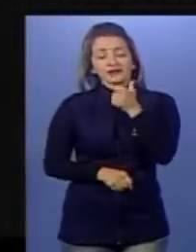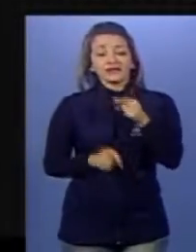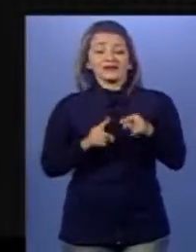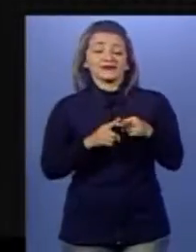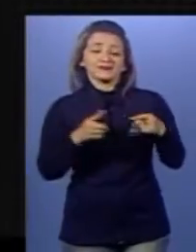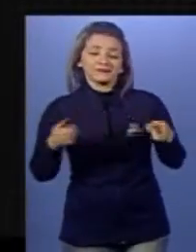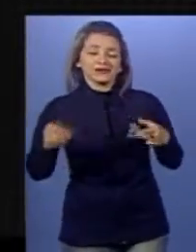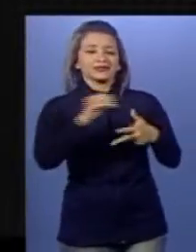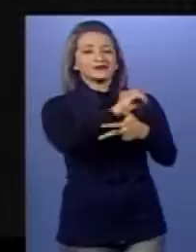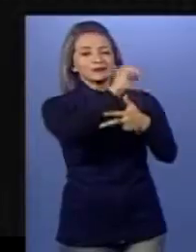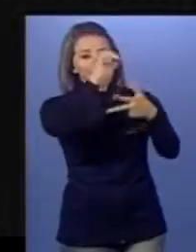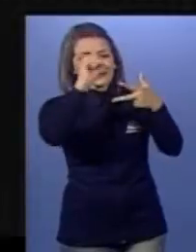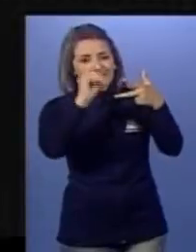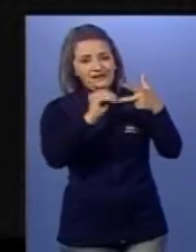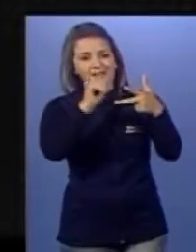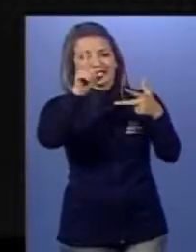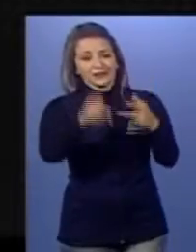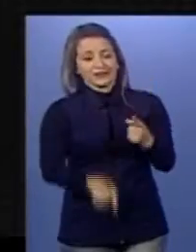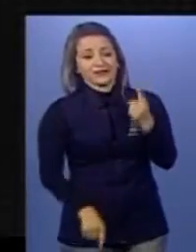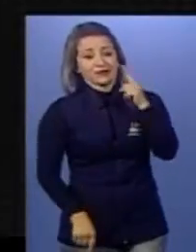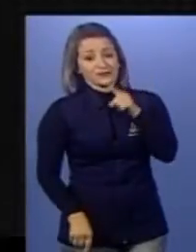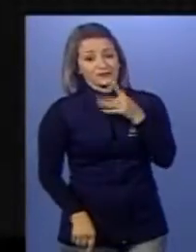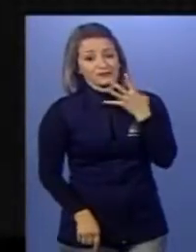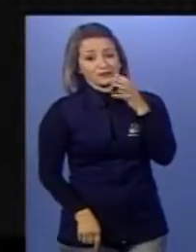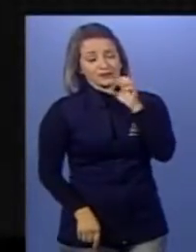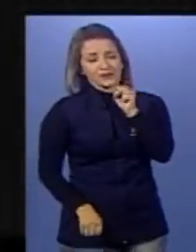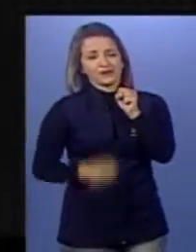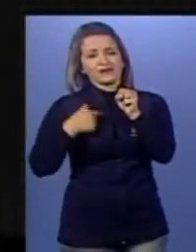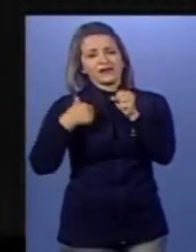mas olha que bonitinho que tem